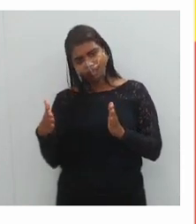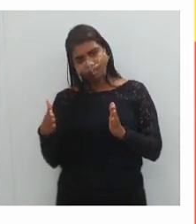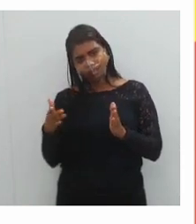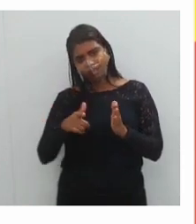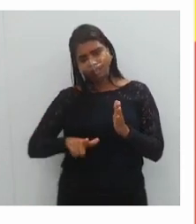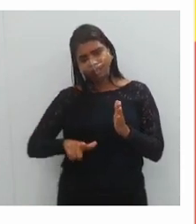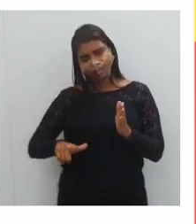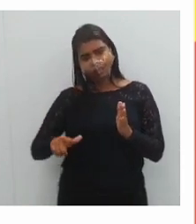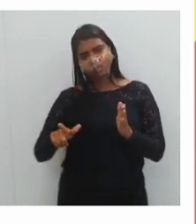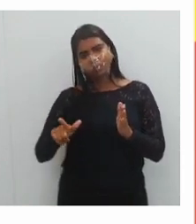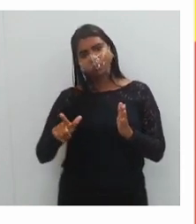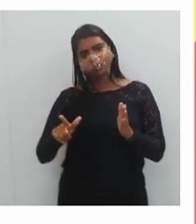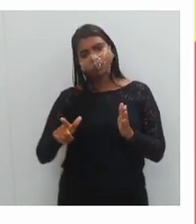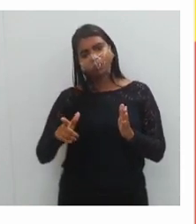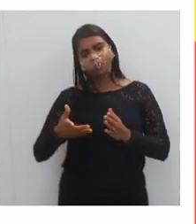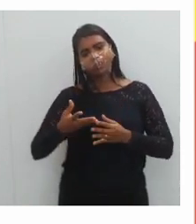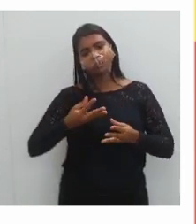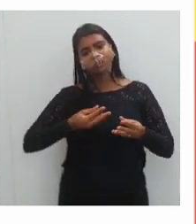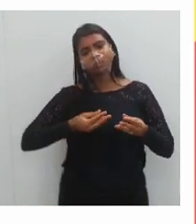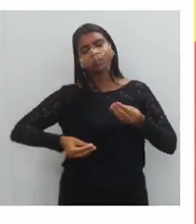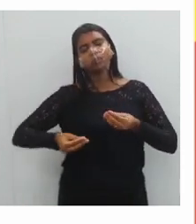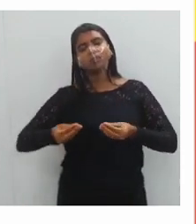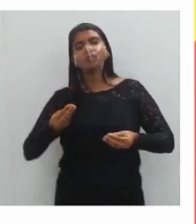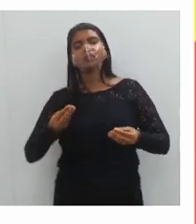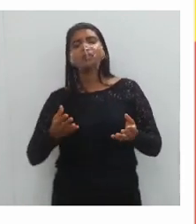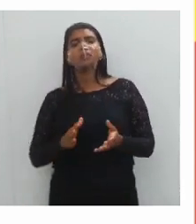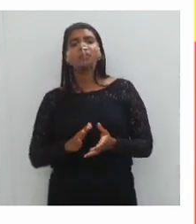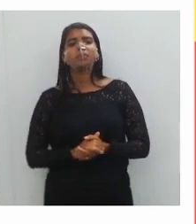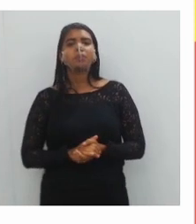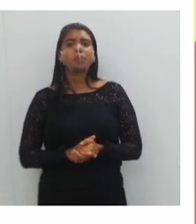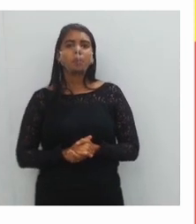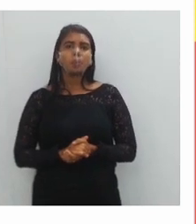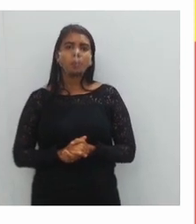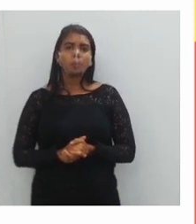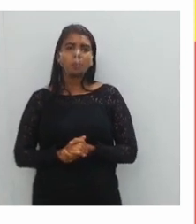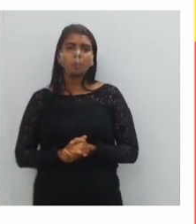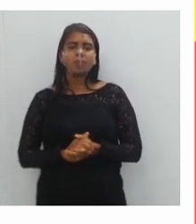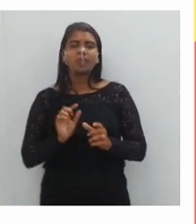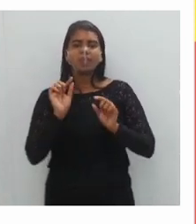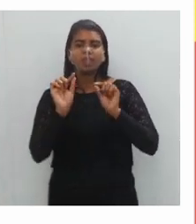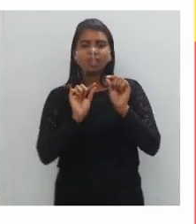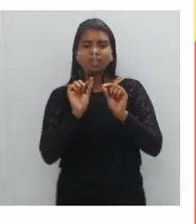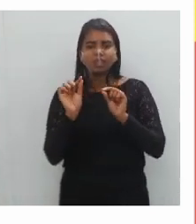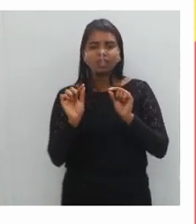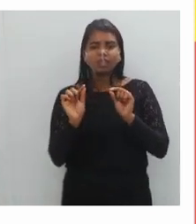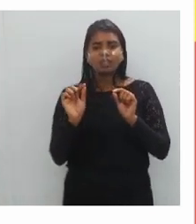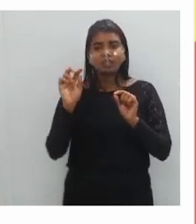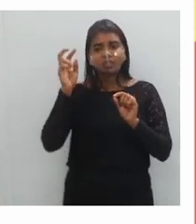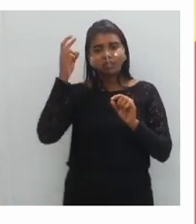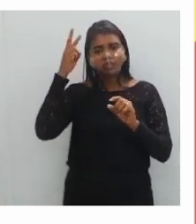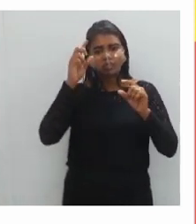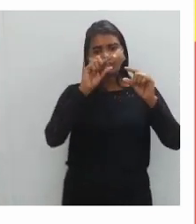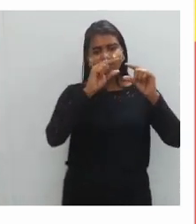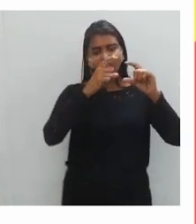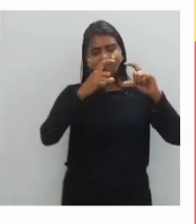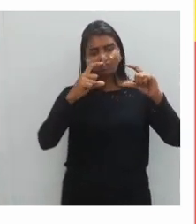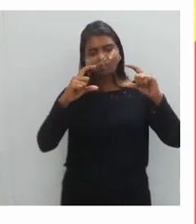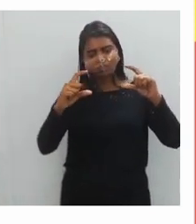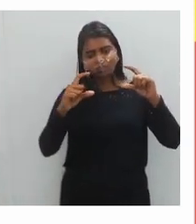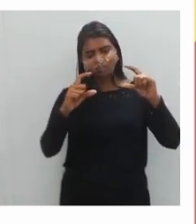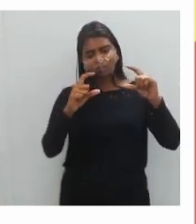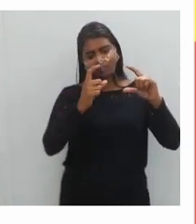o outro que se chama simultaneidade, né? Pelo fato de que essas histórias, elas